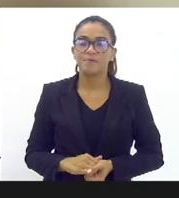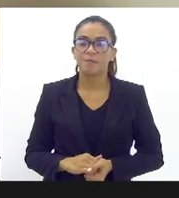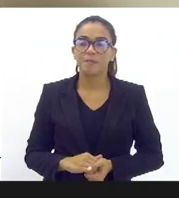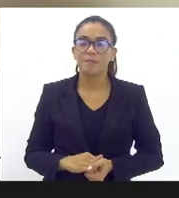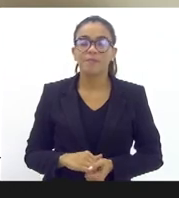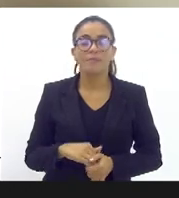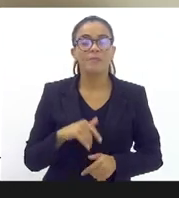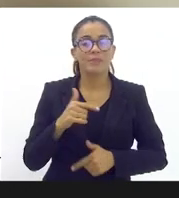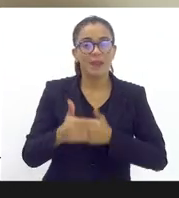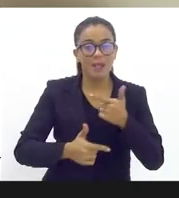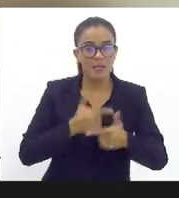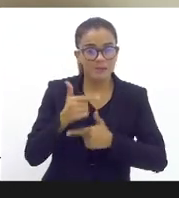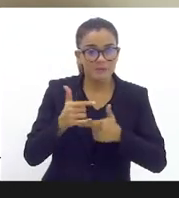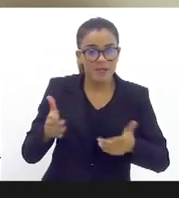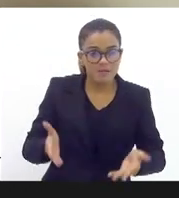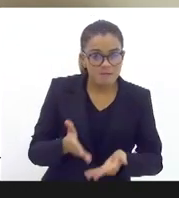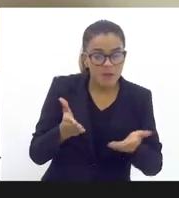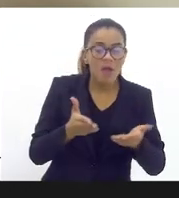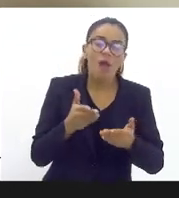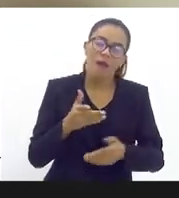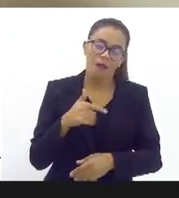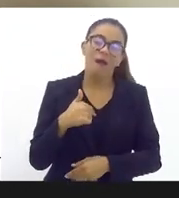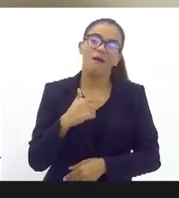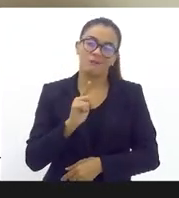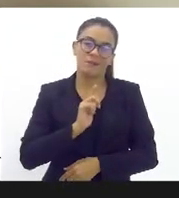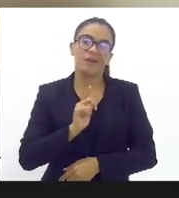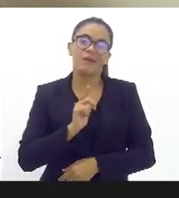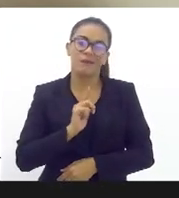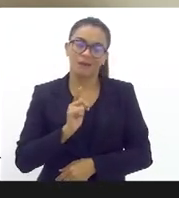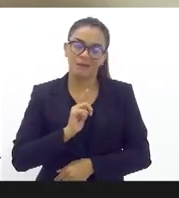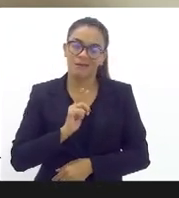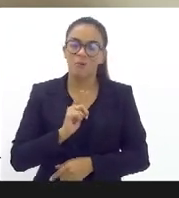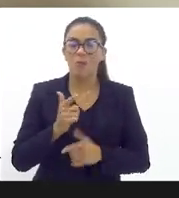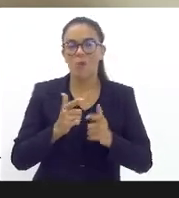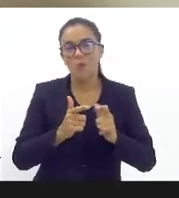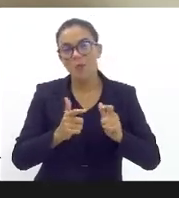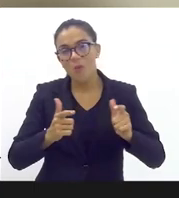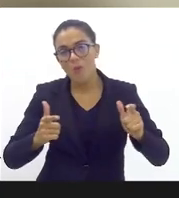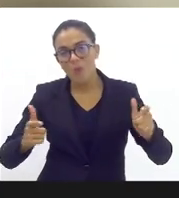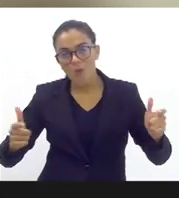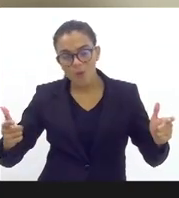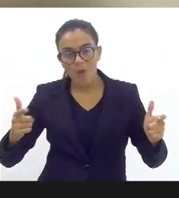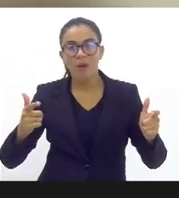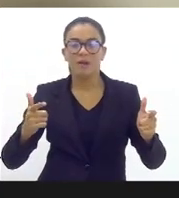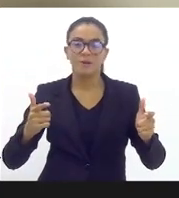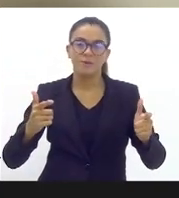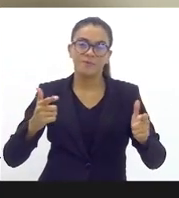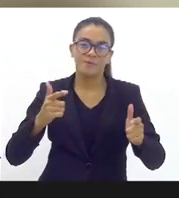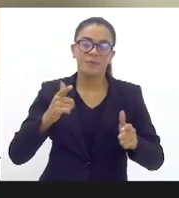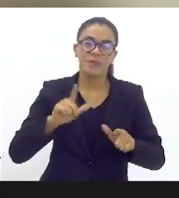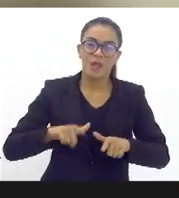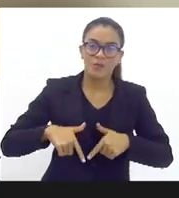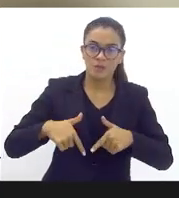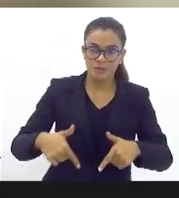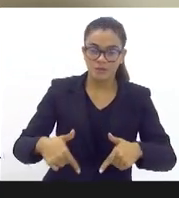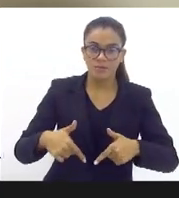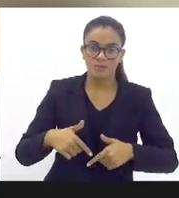Na atividade promocional, aí sim nós temos uma enorme gama de